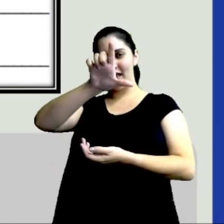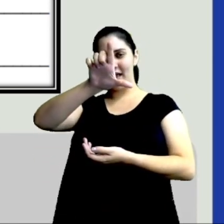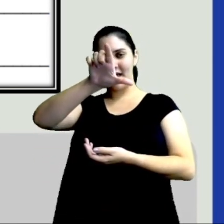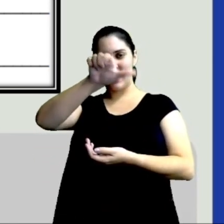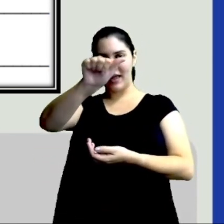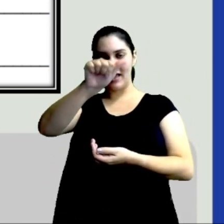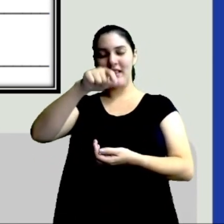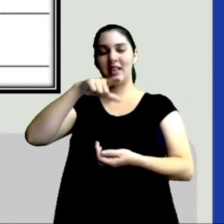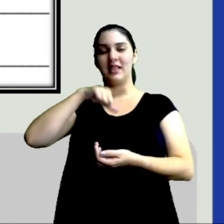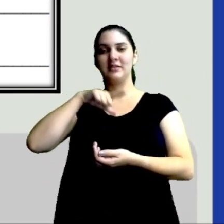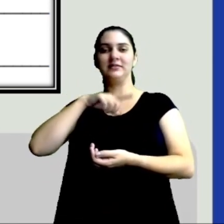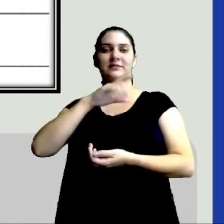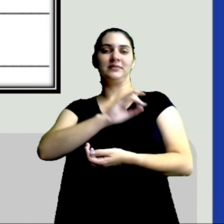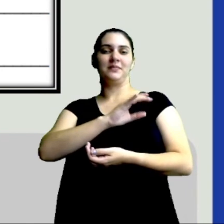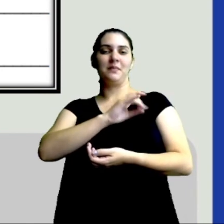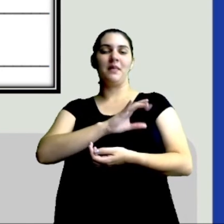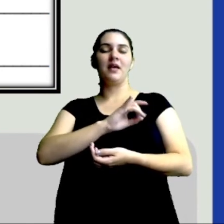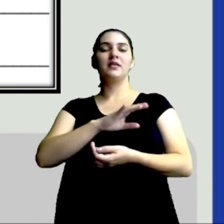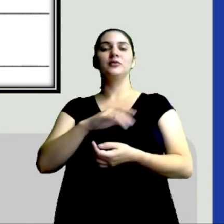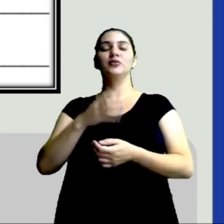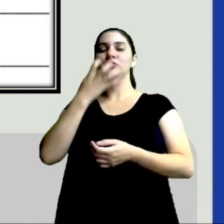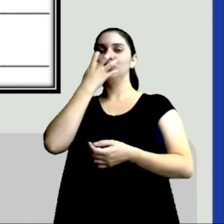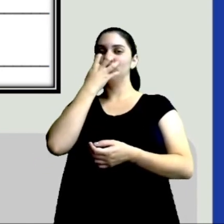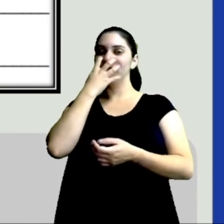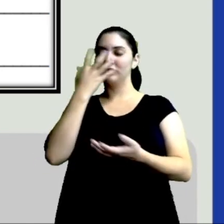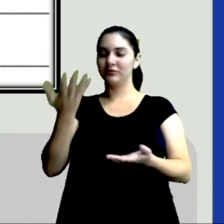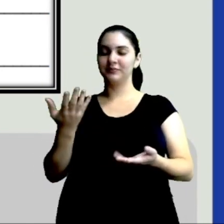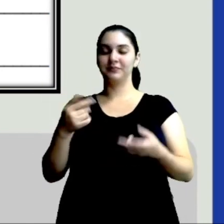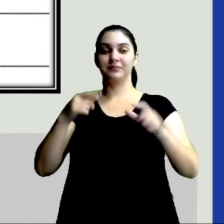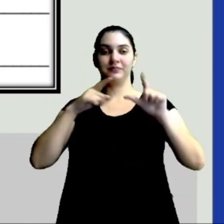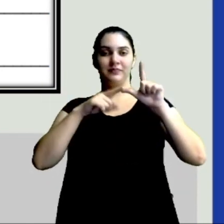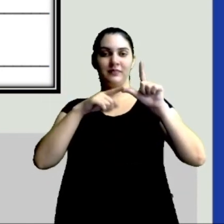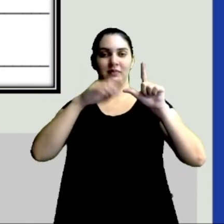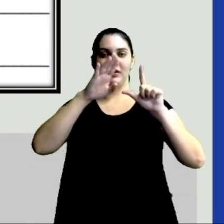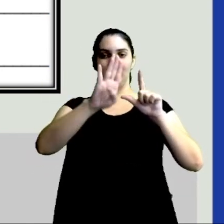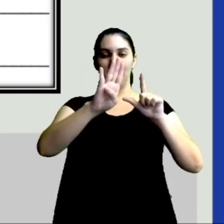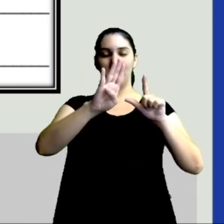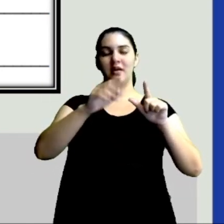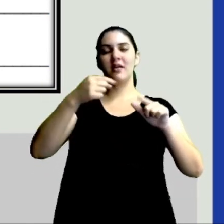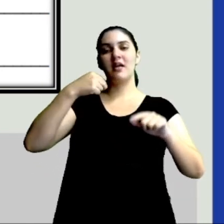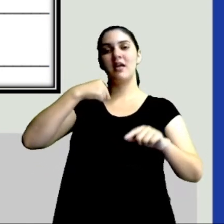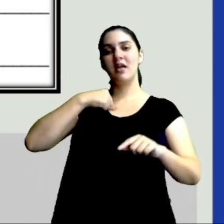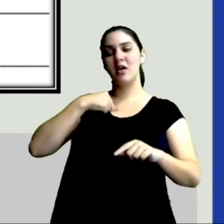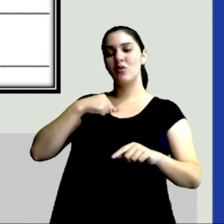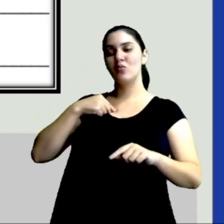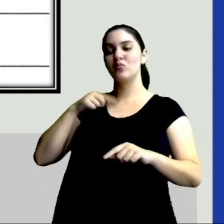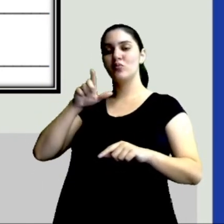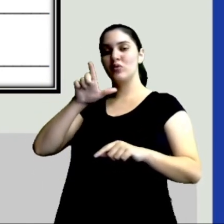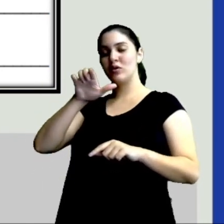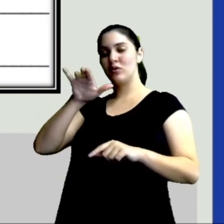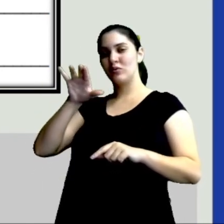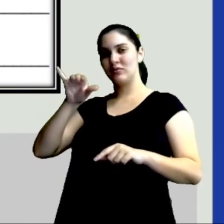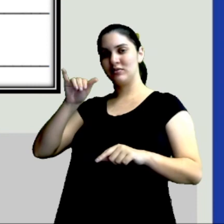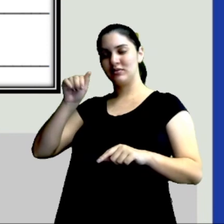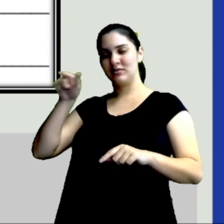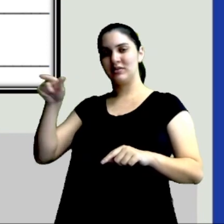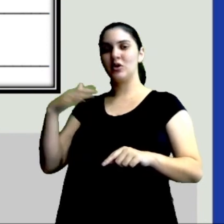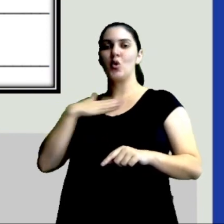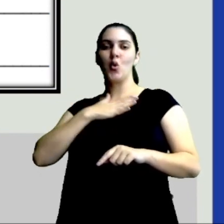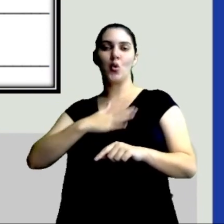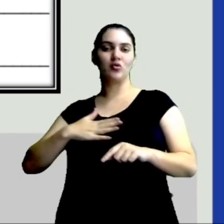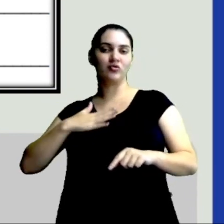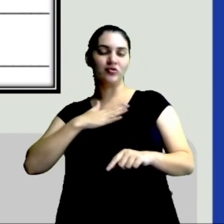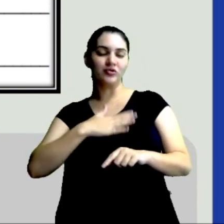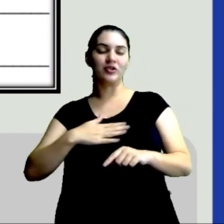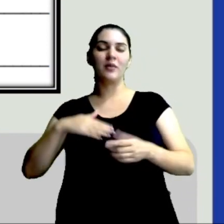ela tem medo de cachorro. Letra B. Eu e Luciana gostamos muito de viajar. Então,